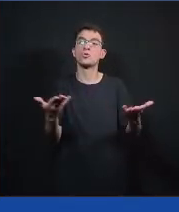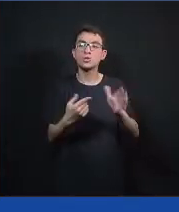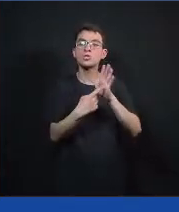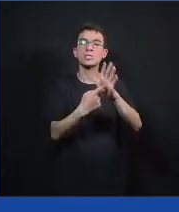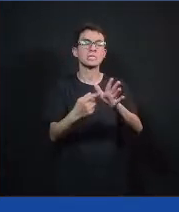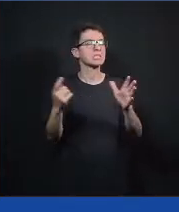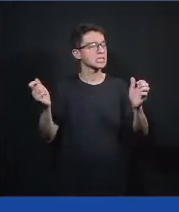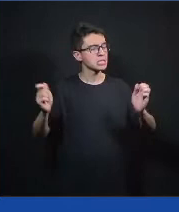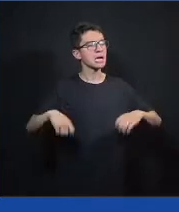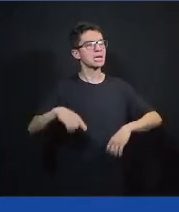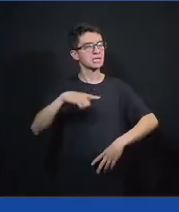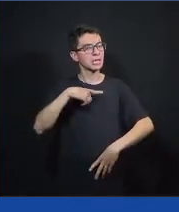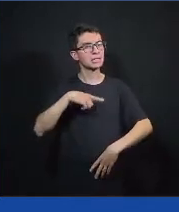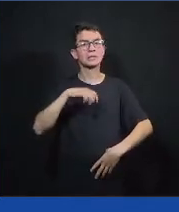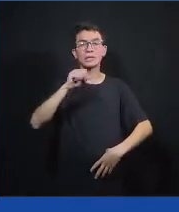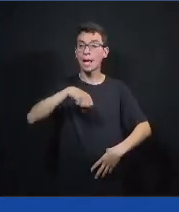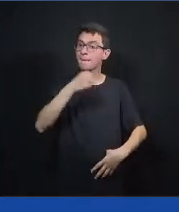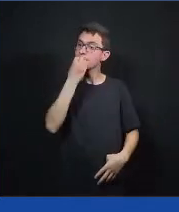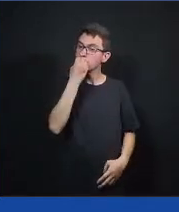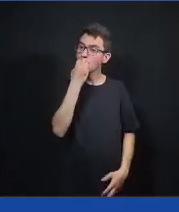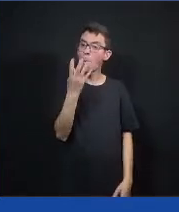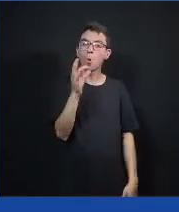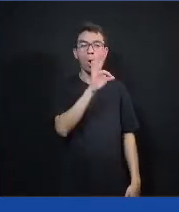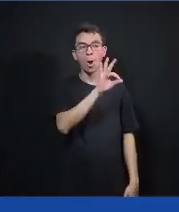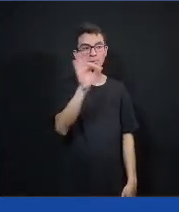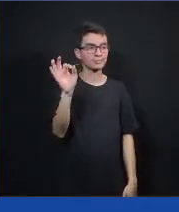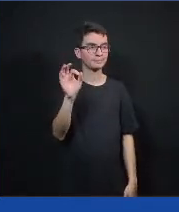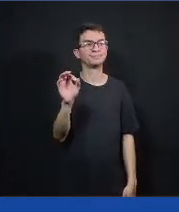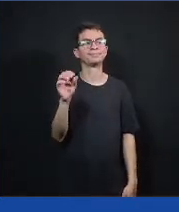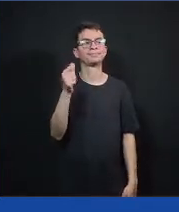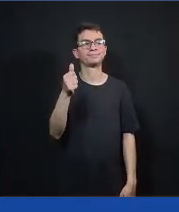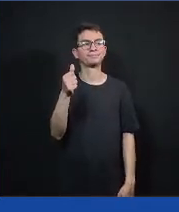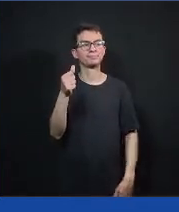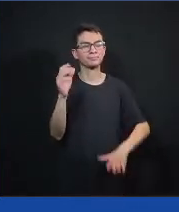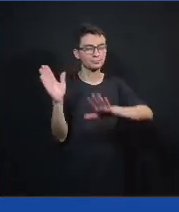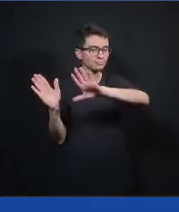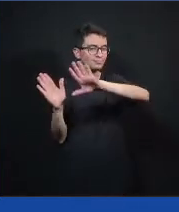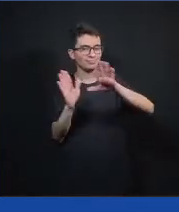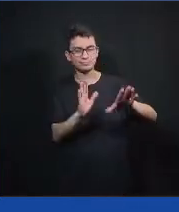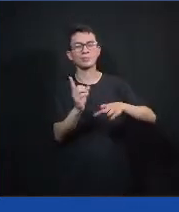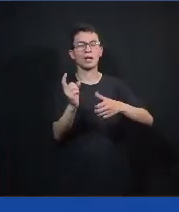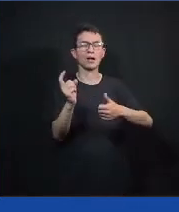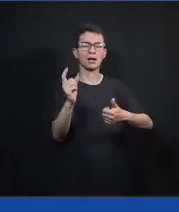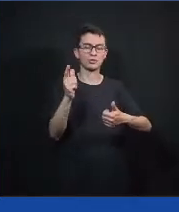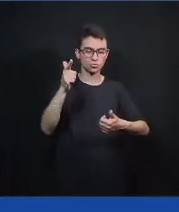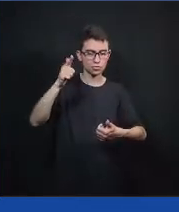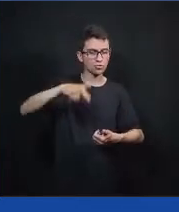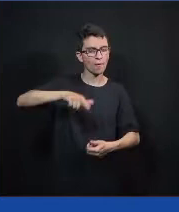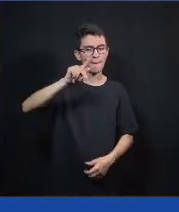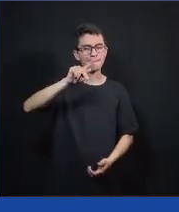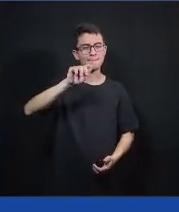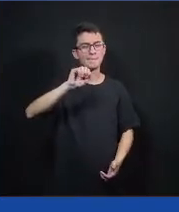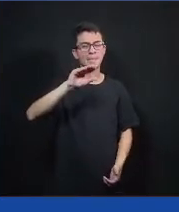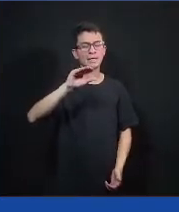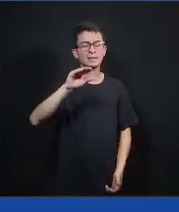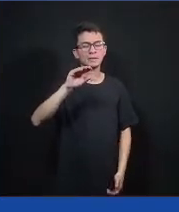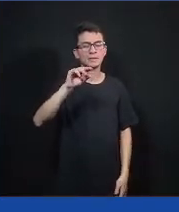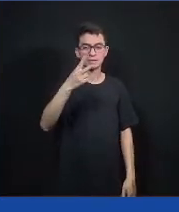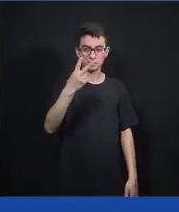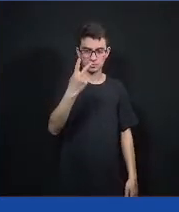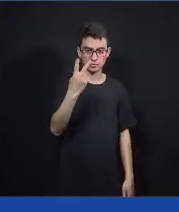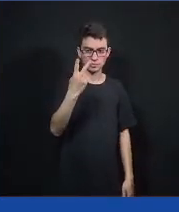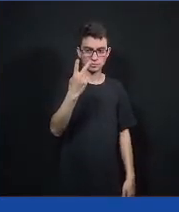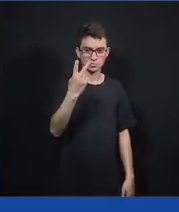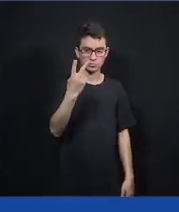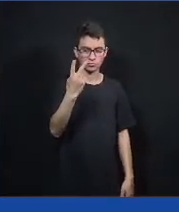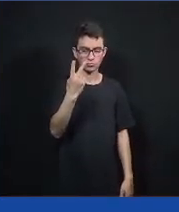cada vez mais e isso é muito bom. Bom, voltando para a PEC 18 de 2020 que a gente está trabalhando. Outro elemento que a